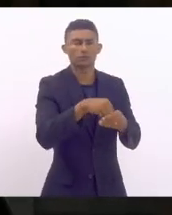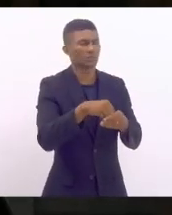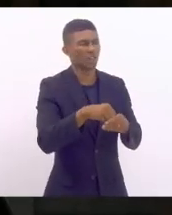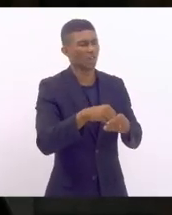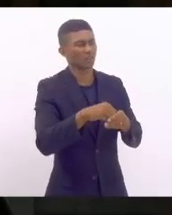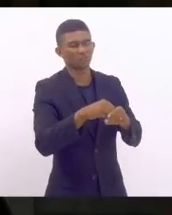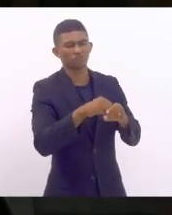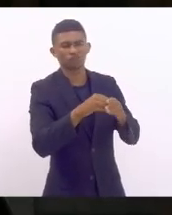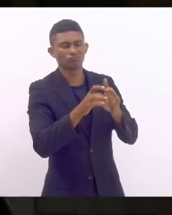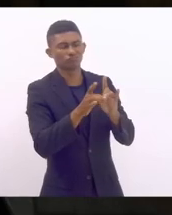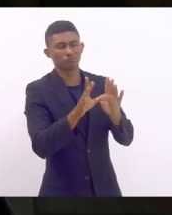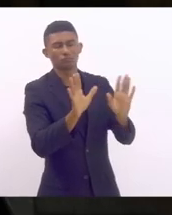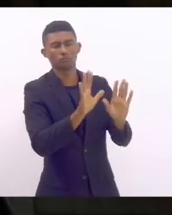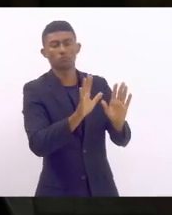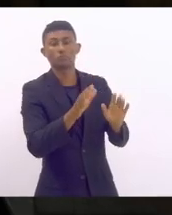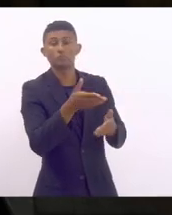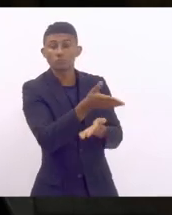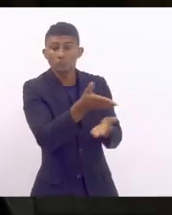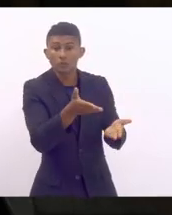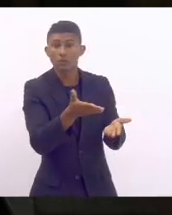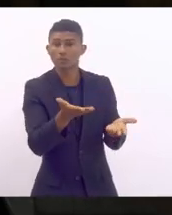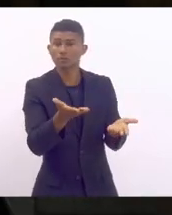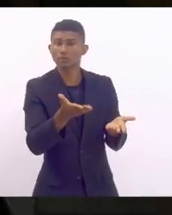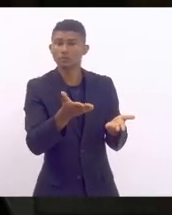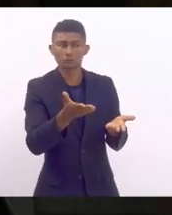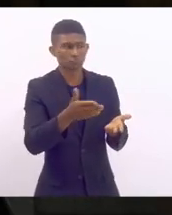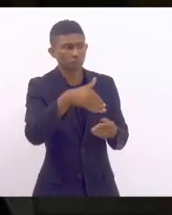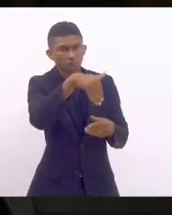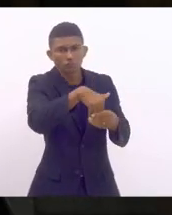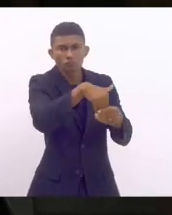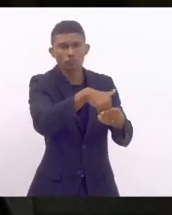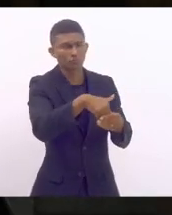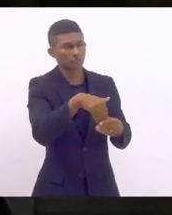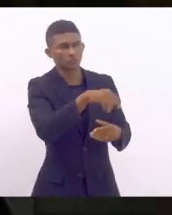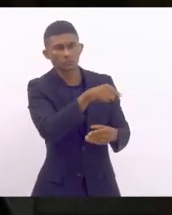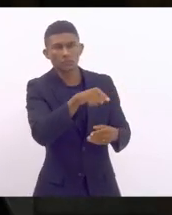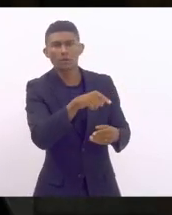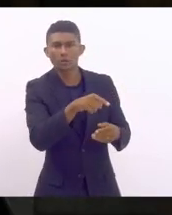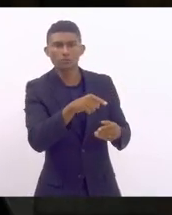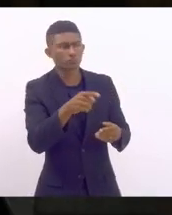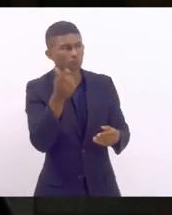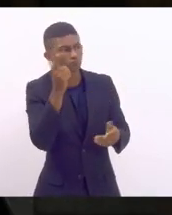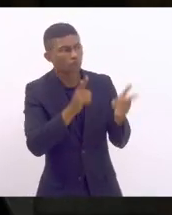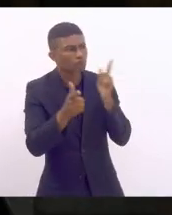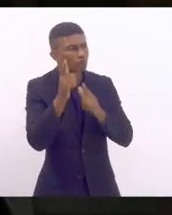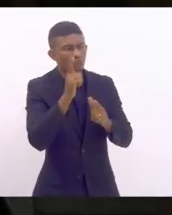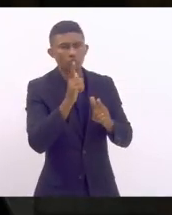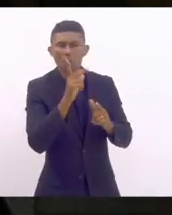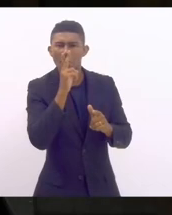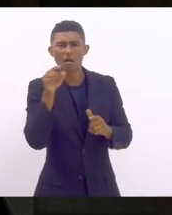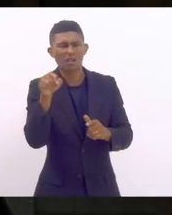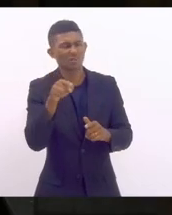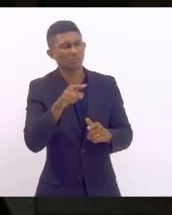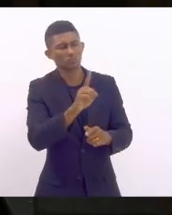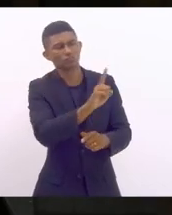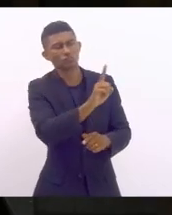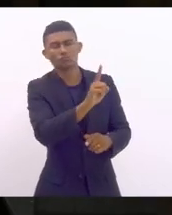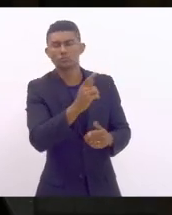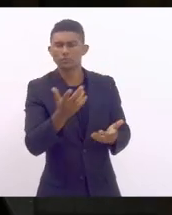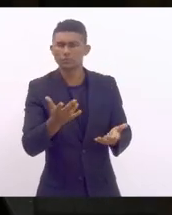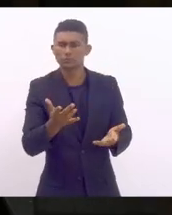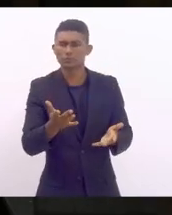possou dirigentes e leite por suas respectivas comunidades universitários é da mesma forma